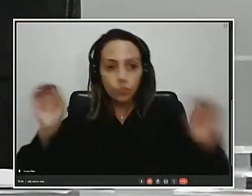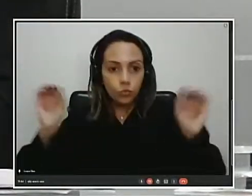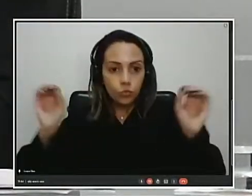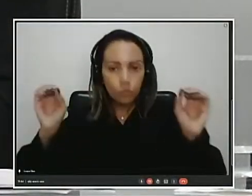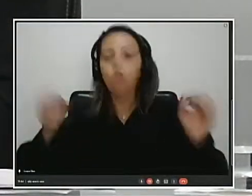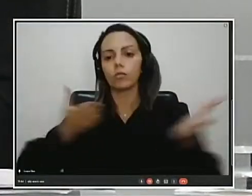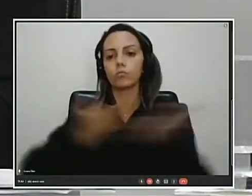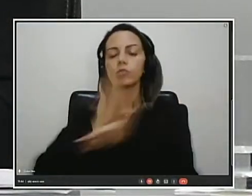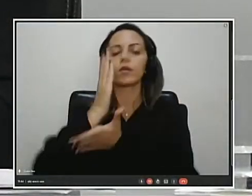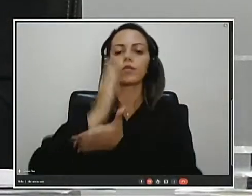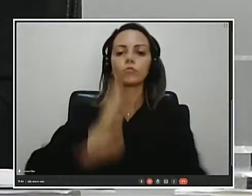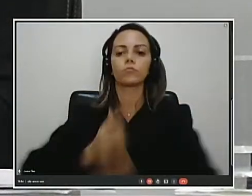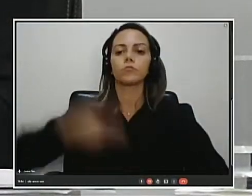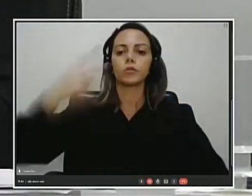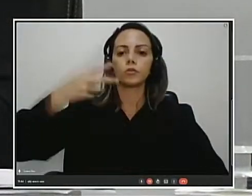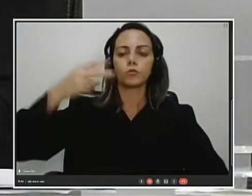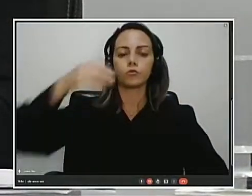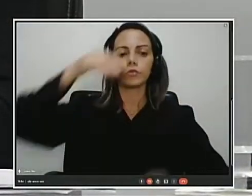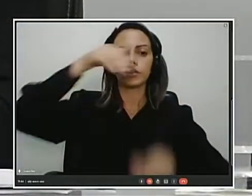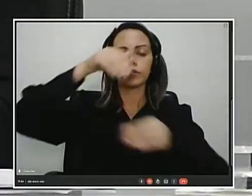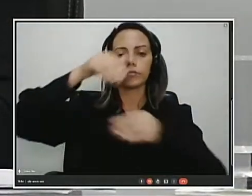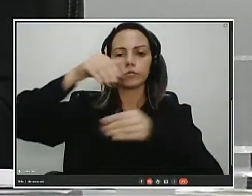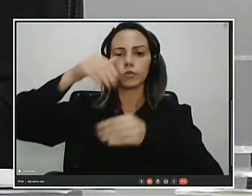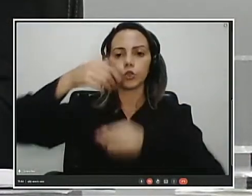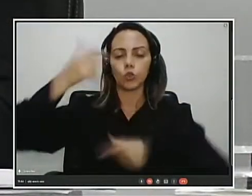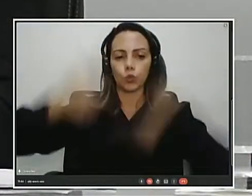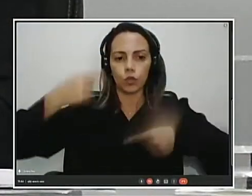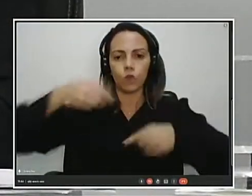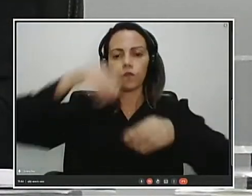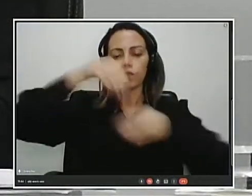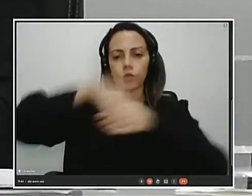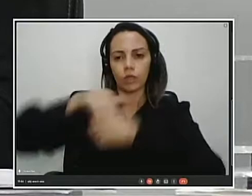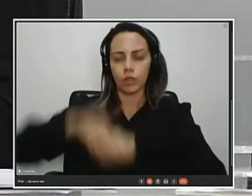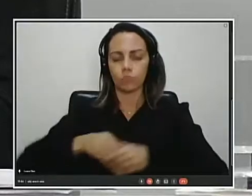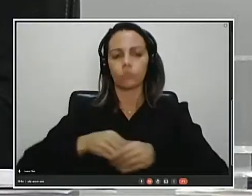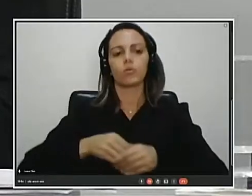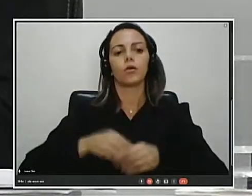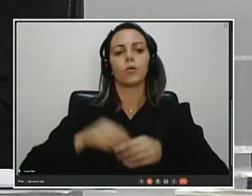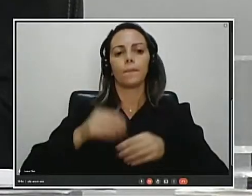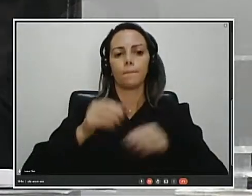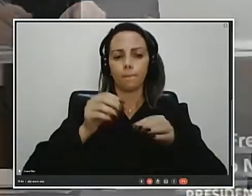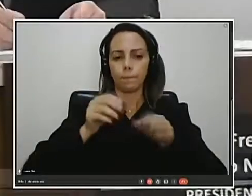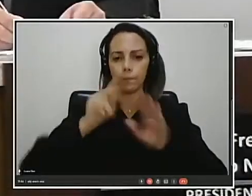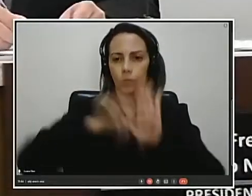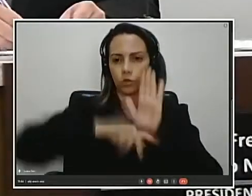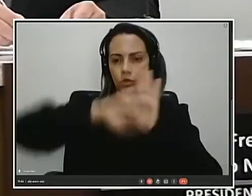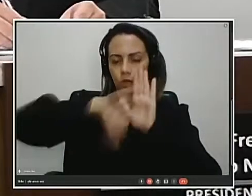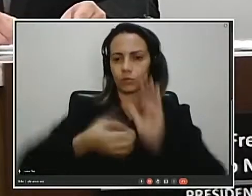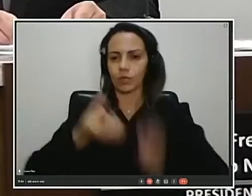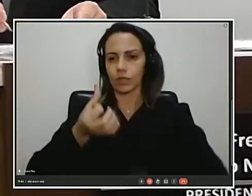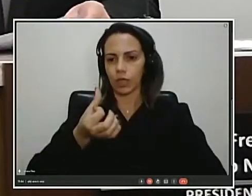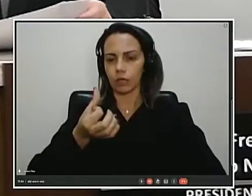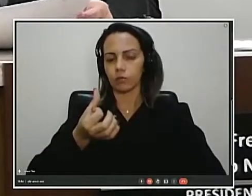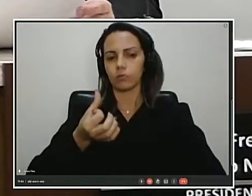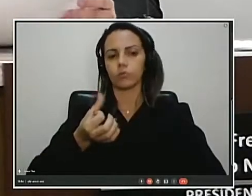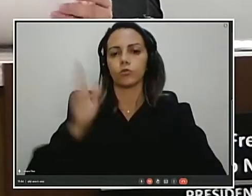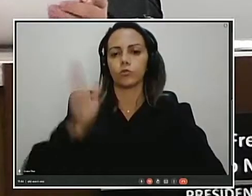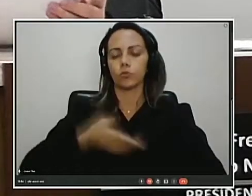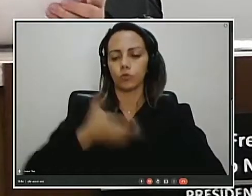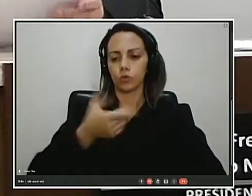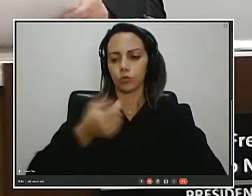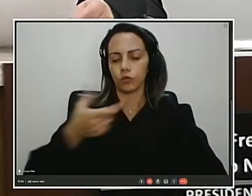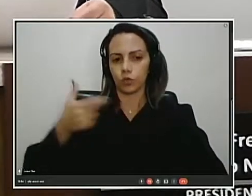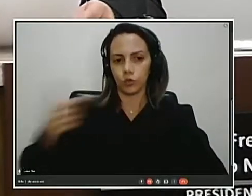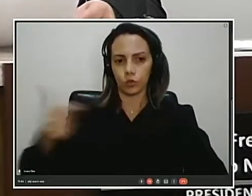Aprovado em segunda discussão e votação o projeto de lei ordinária número 6 de 2022. Em segunda discussão e votação